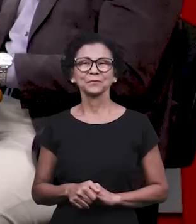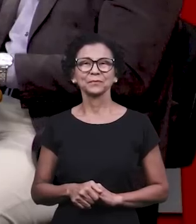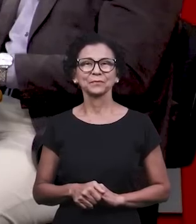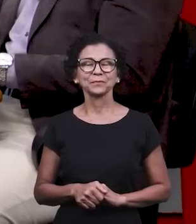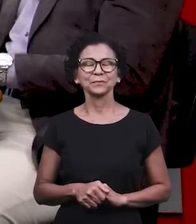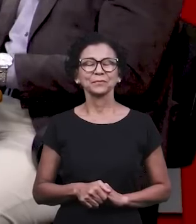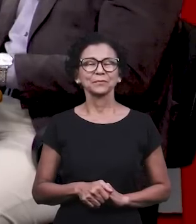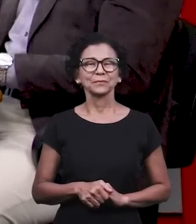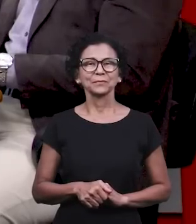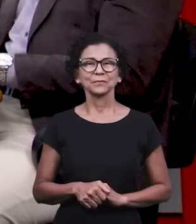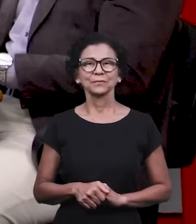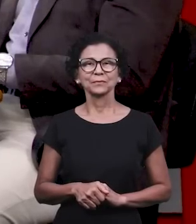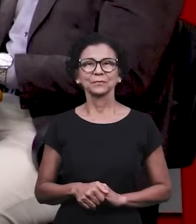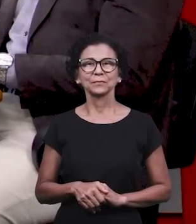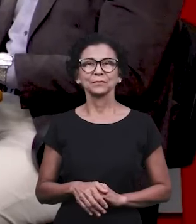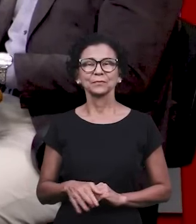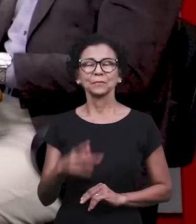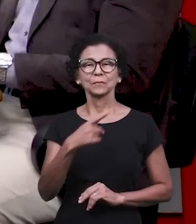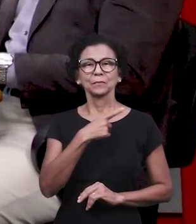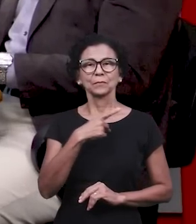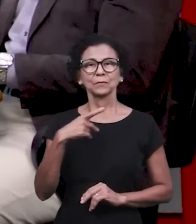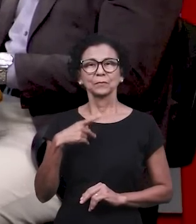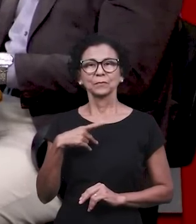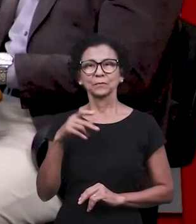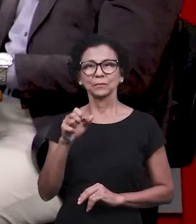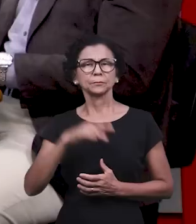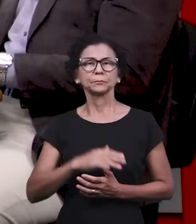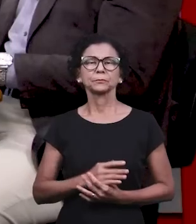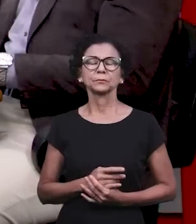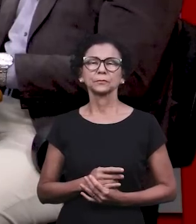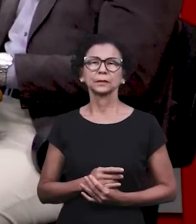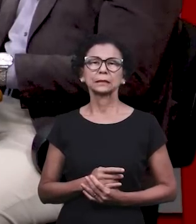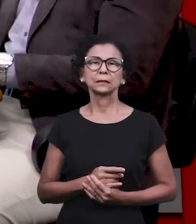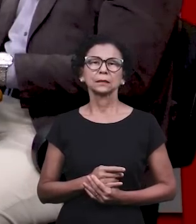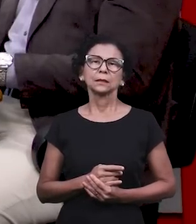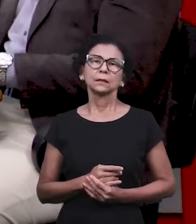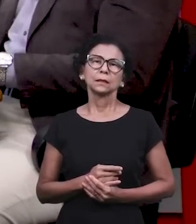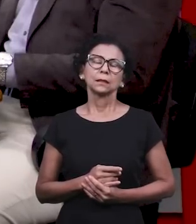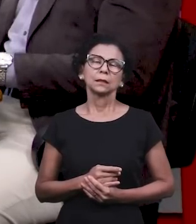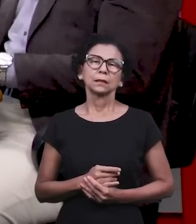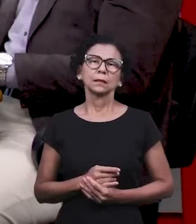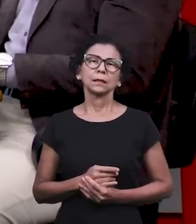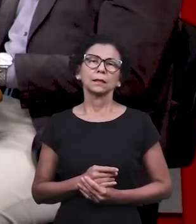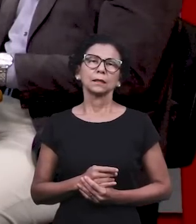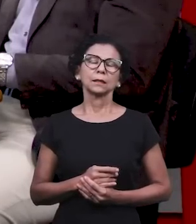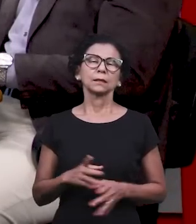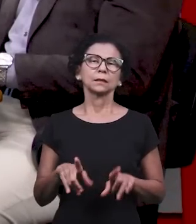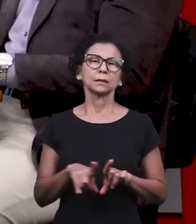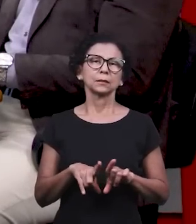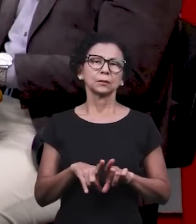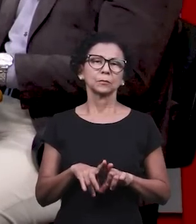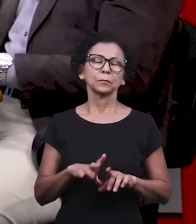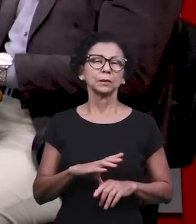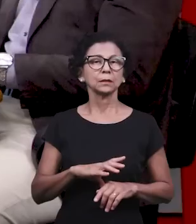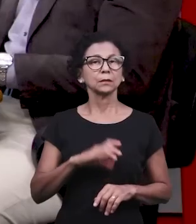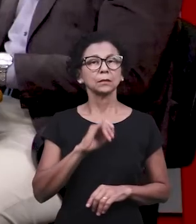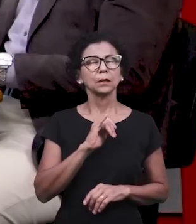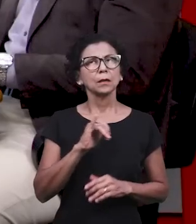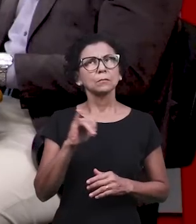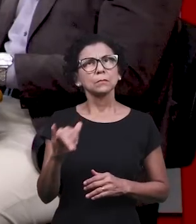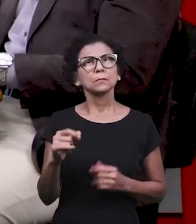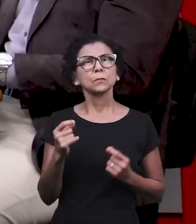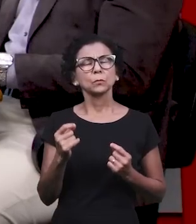eu tenho aqui comigo a presença do Vinícius, né, que é professor universitário, depois ele